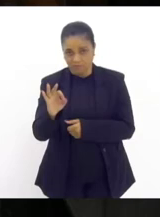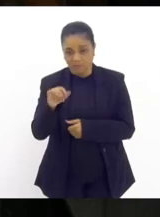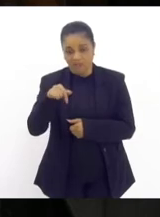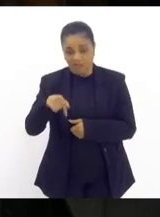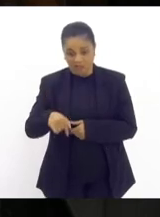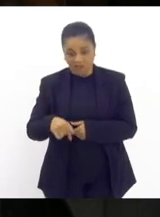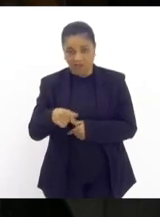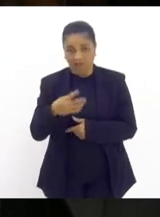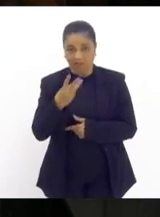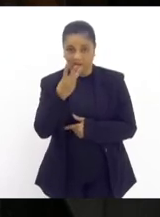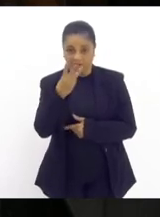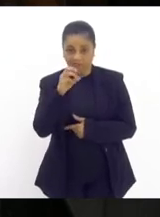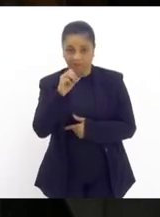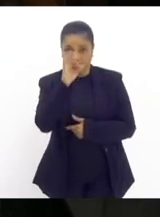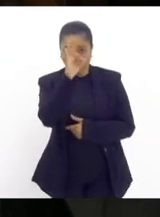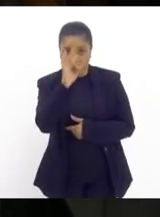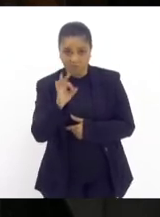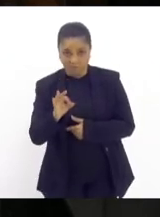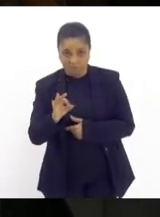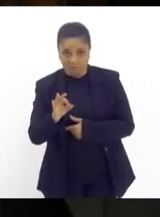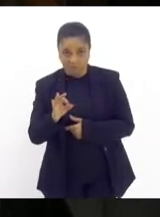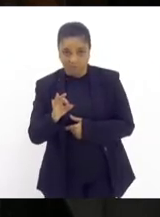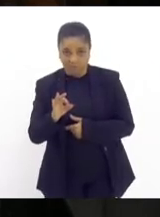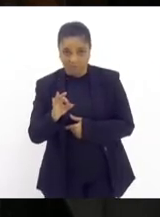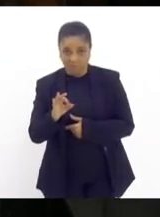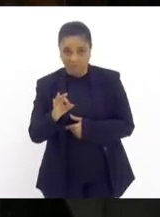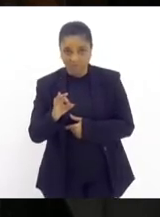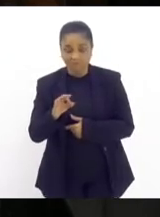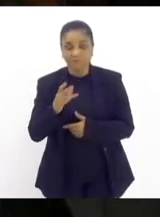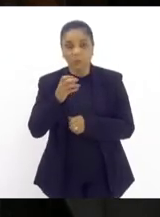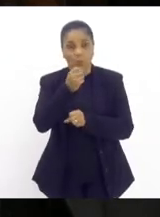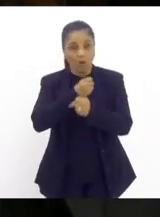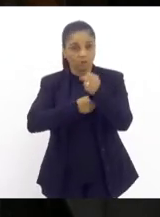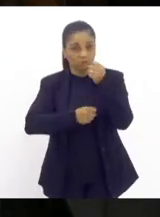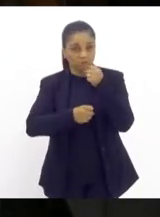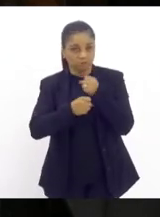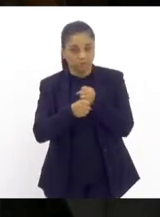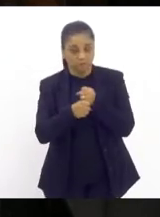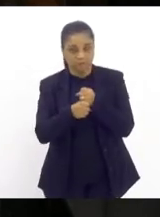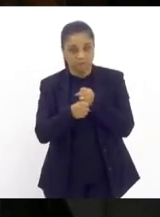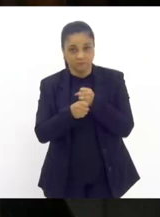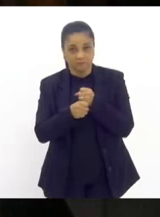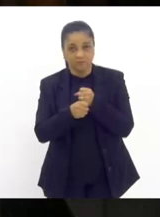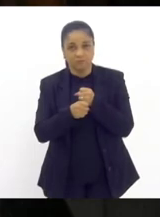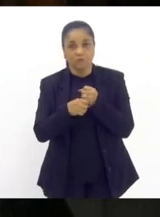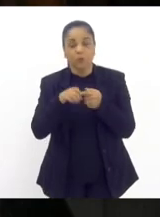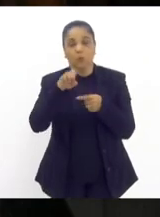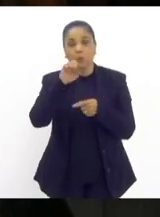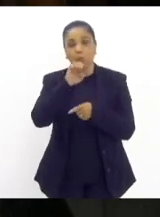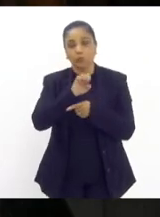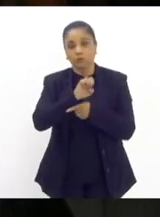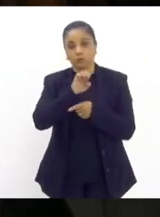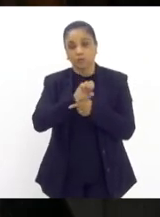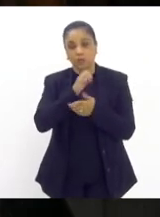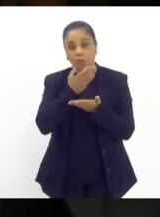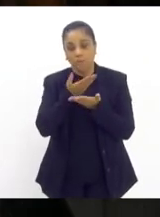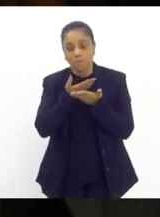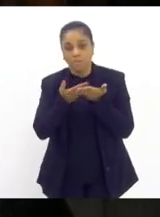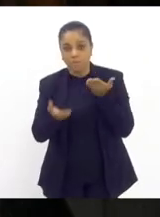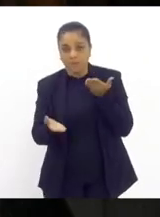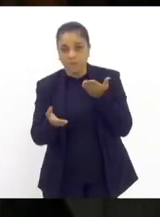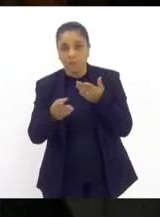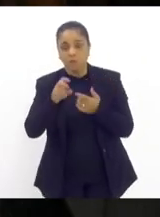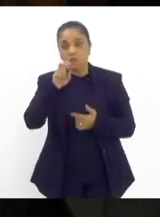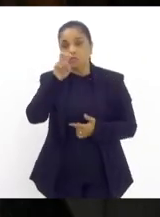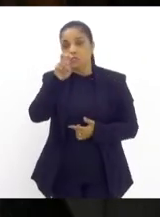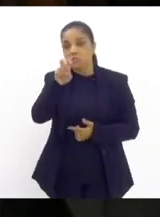30% somente com isso no ano passado o estado perdeu cinco